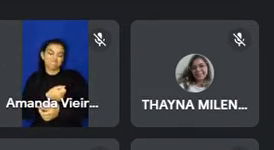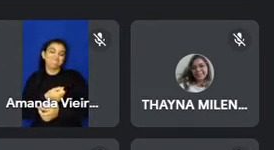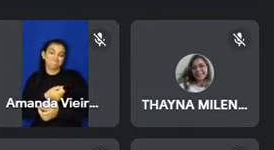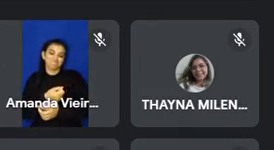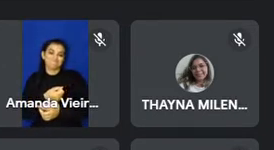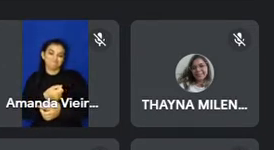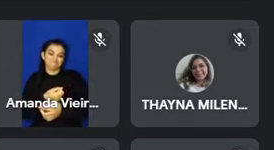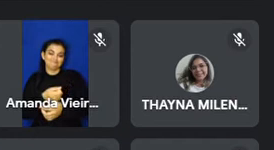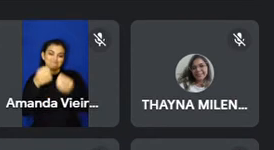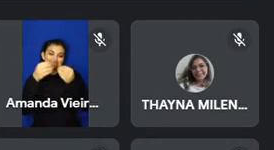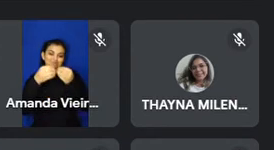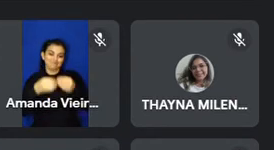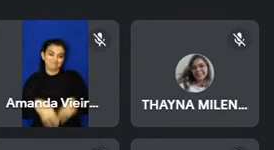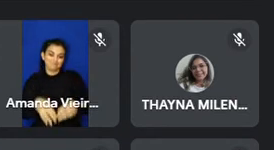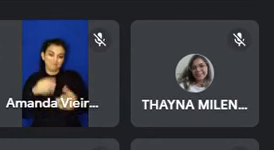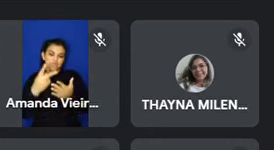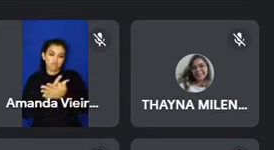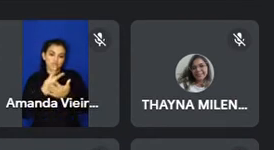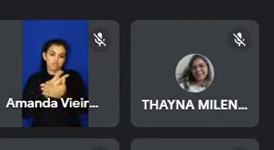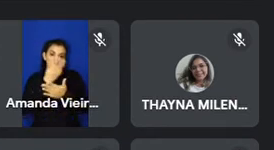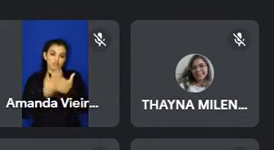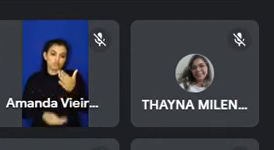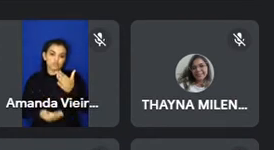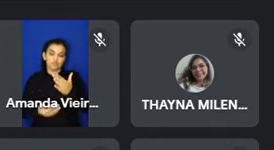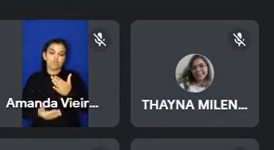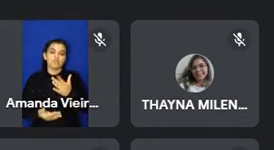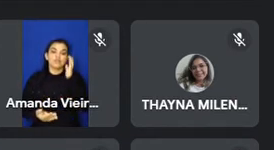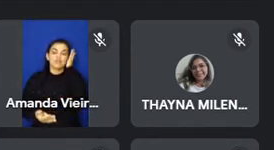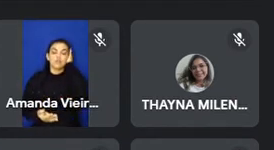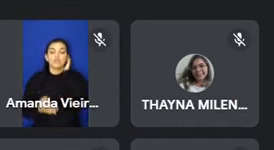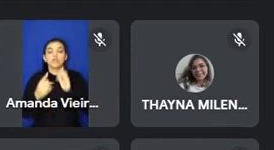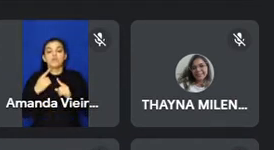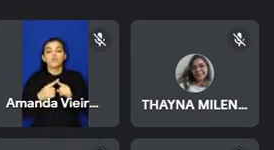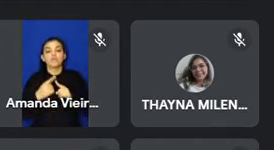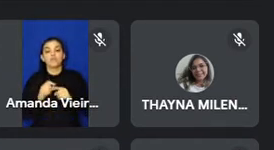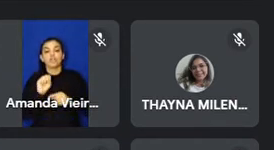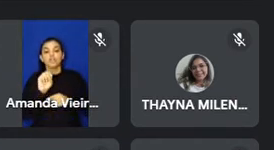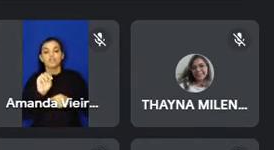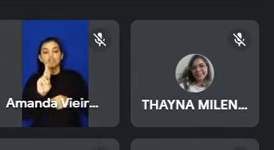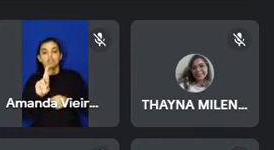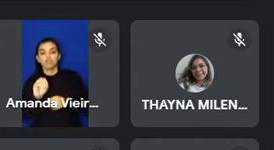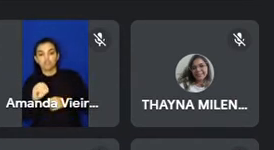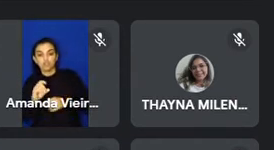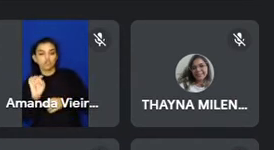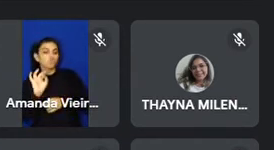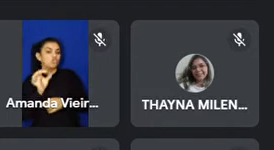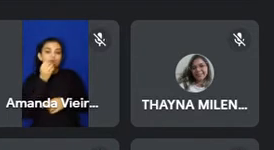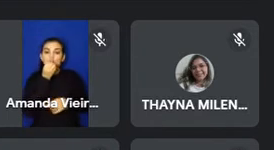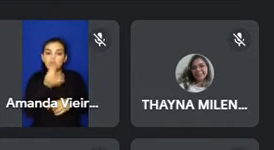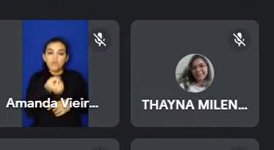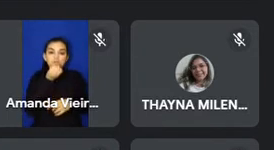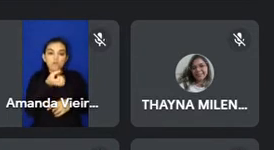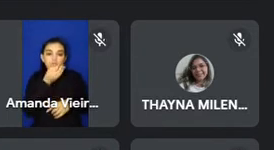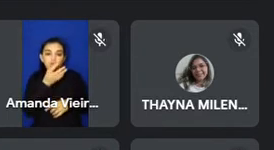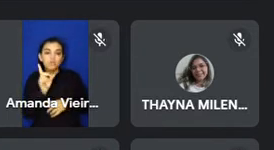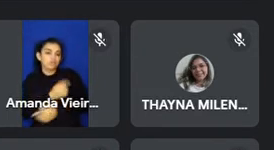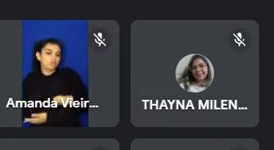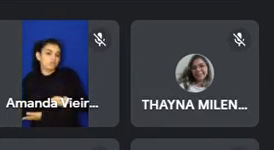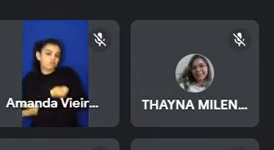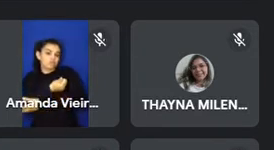aí, a construção dos soros antiofídicos, só coisa boa, né? Imunização através do aleitamento materno, através